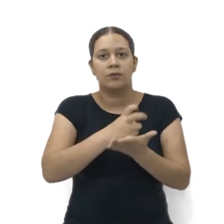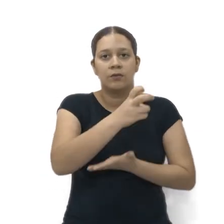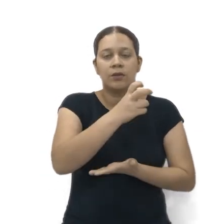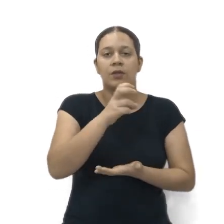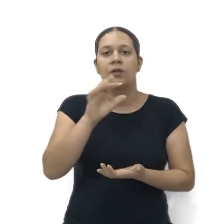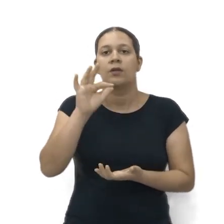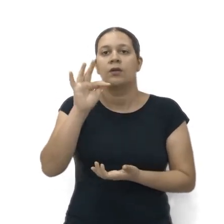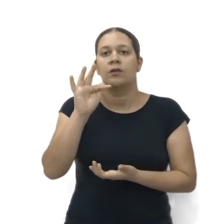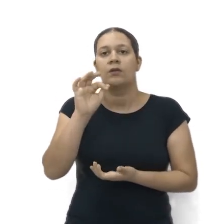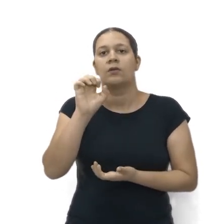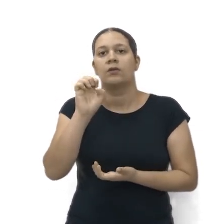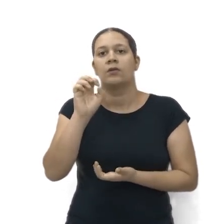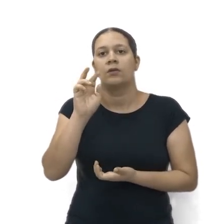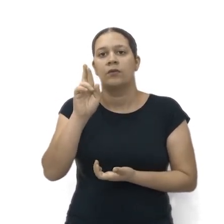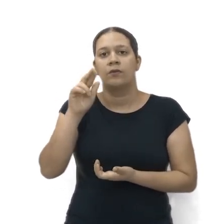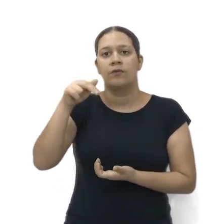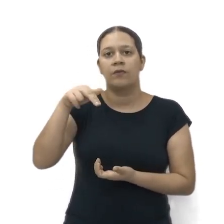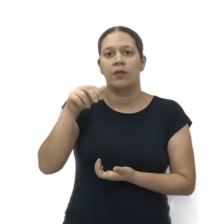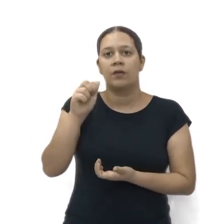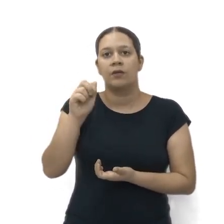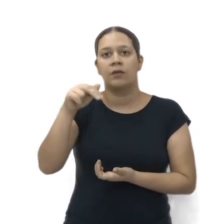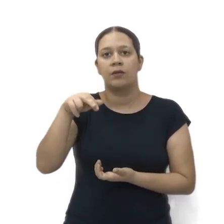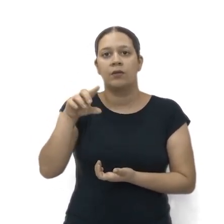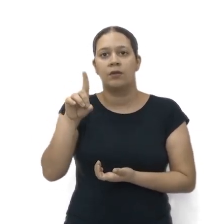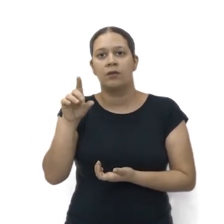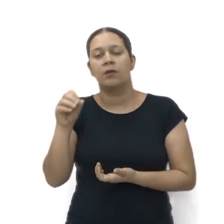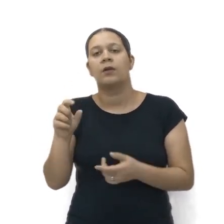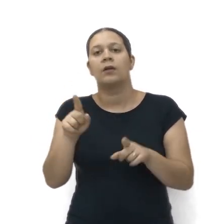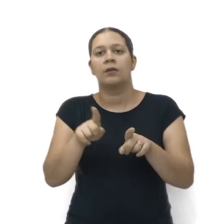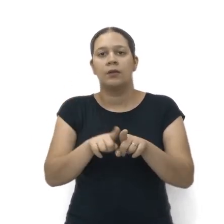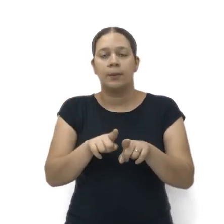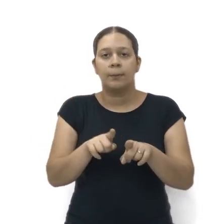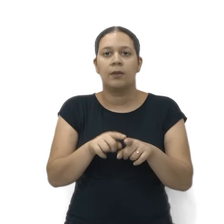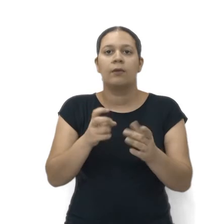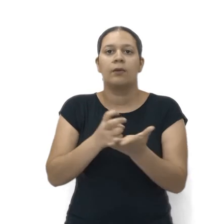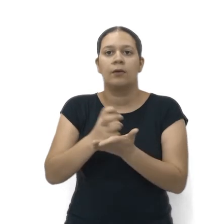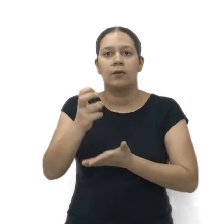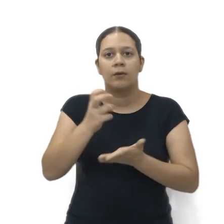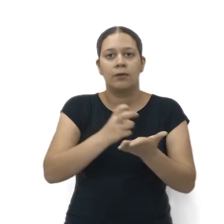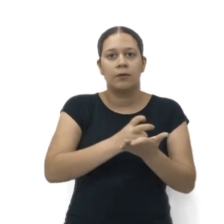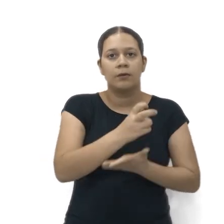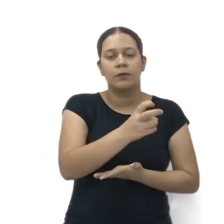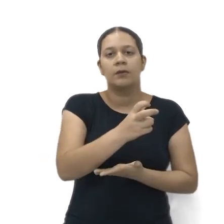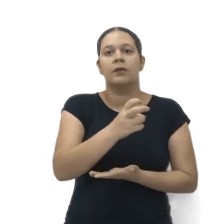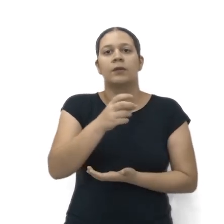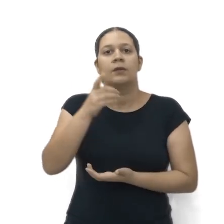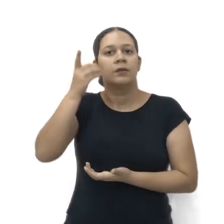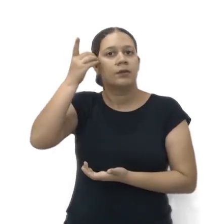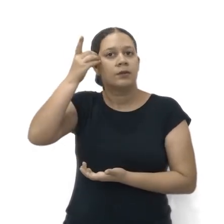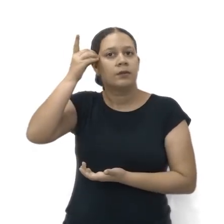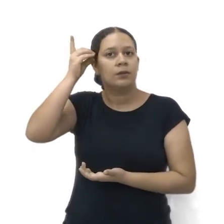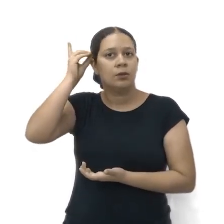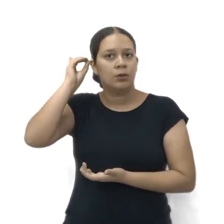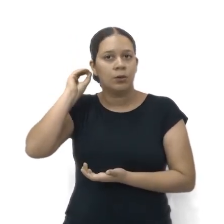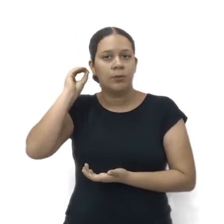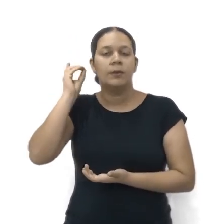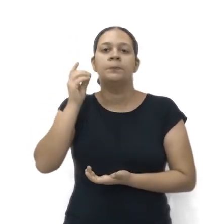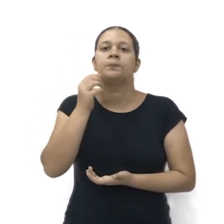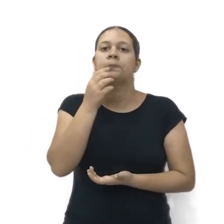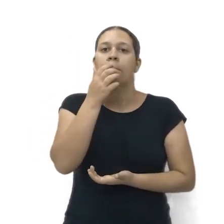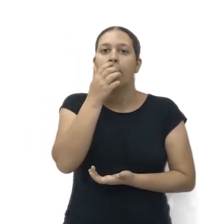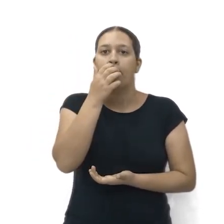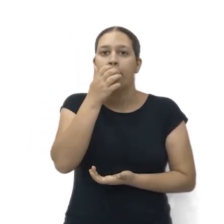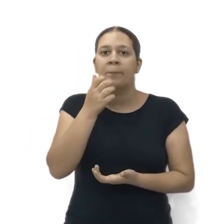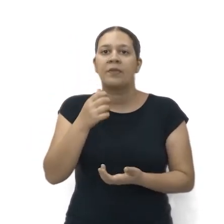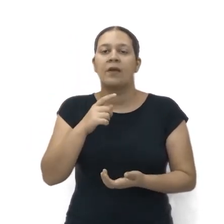Collor, depois tem o impeachment de Dilma em 16, ou seja, a nossa